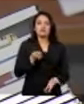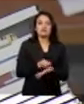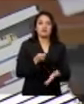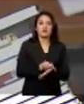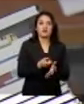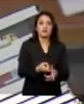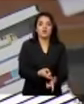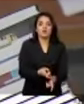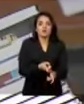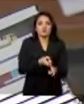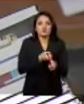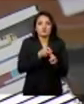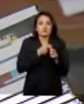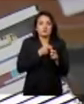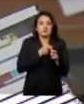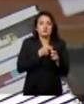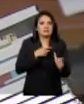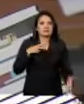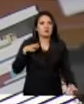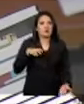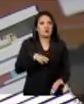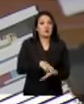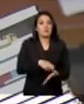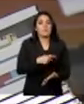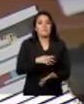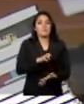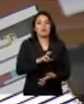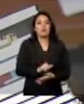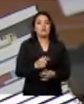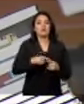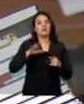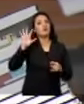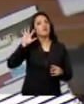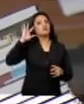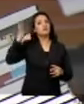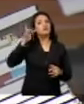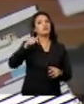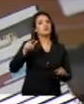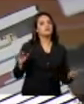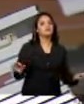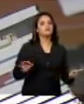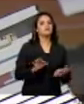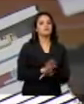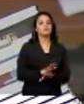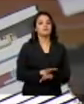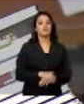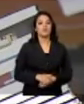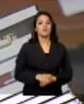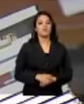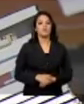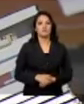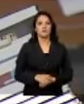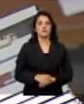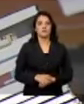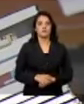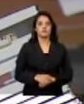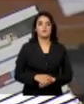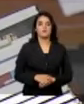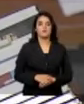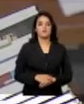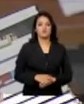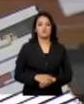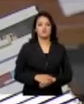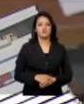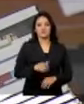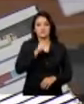de execução de pena, cuja decisão é encerrá-la, ainda não tivesse